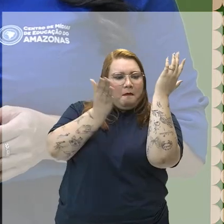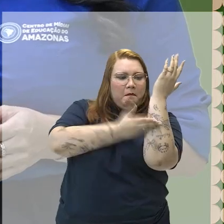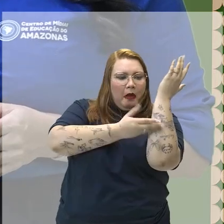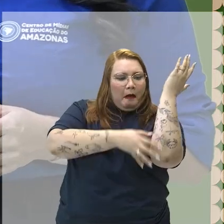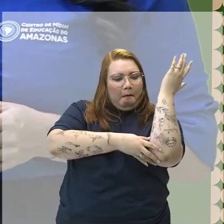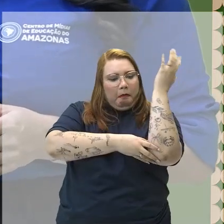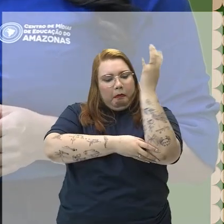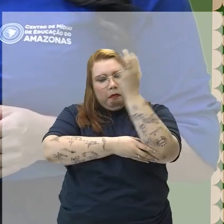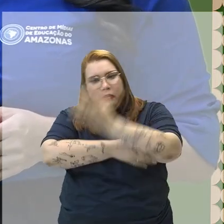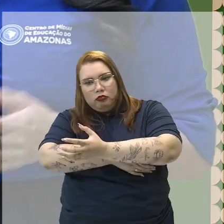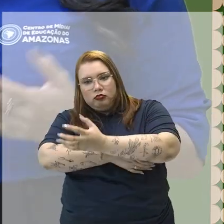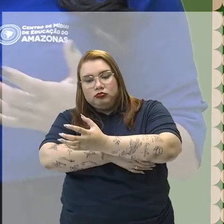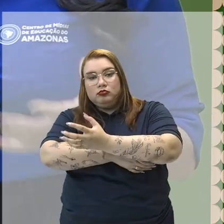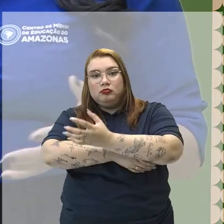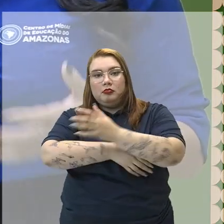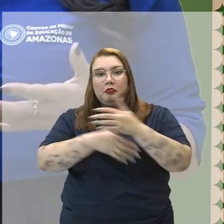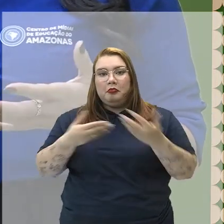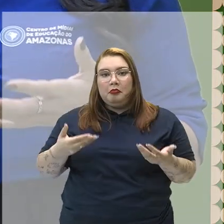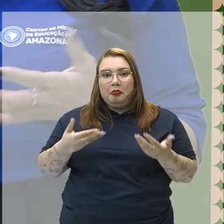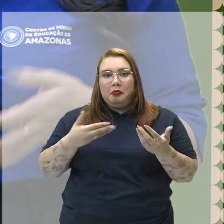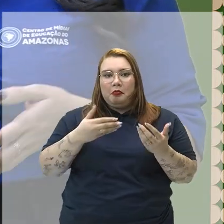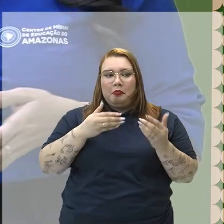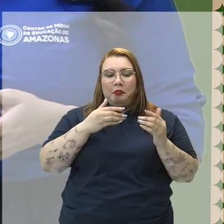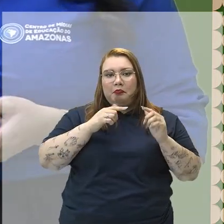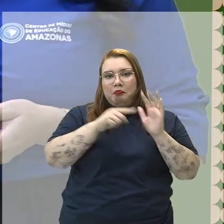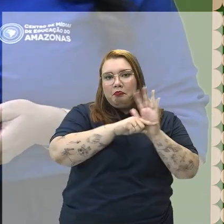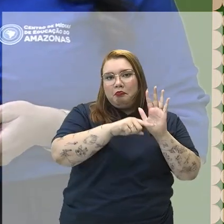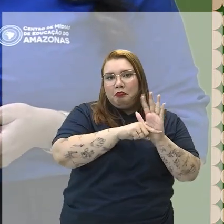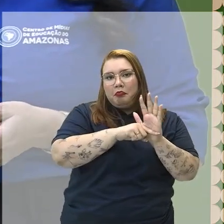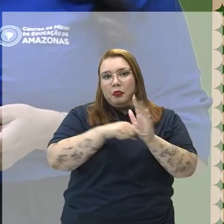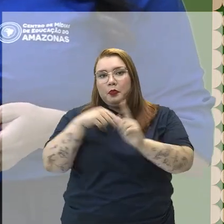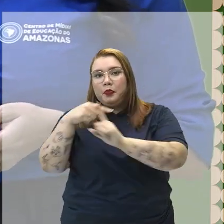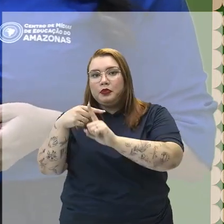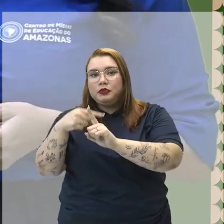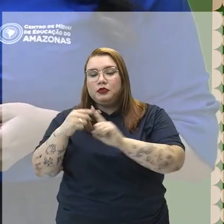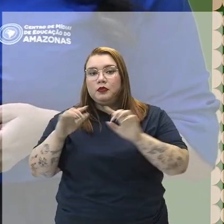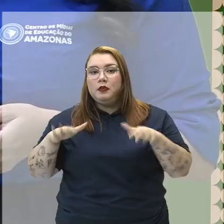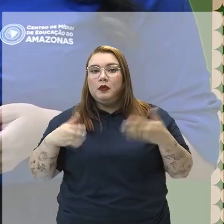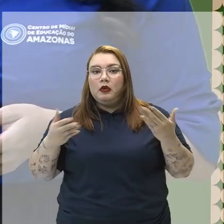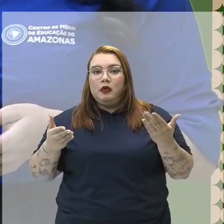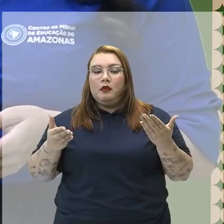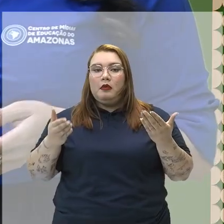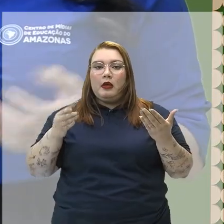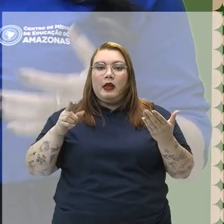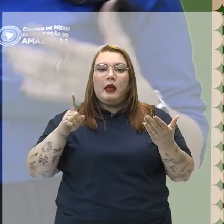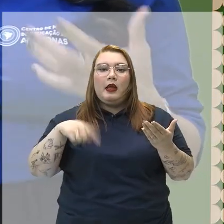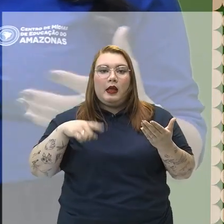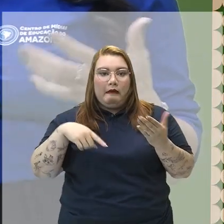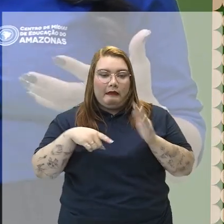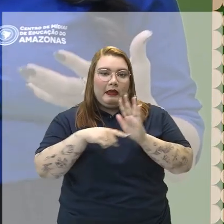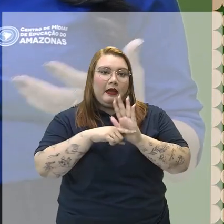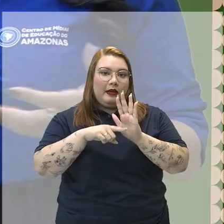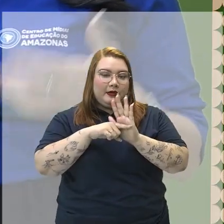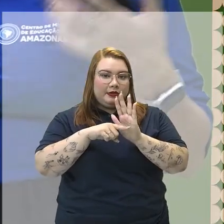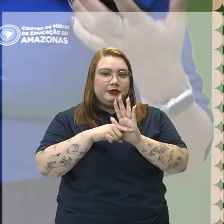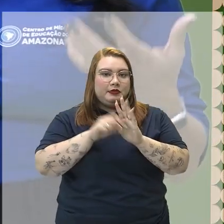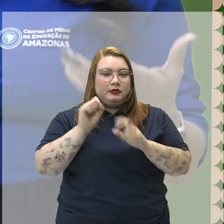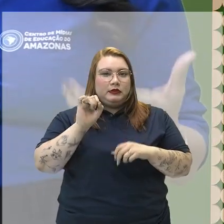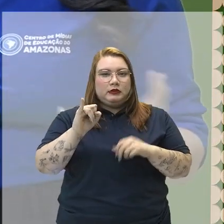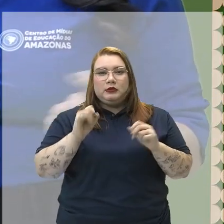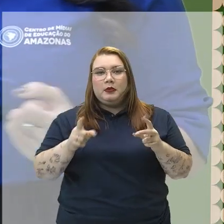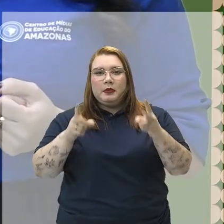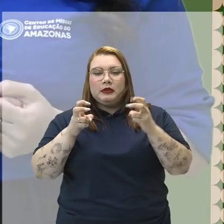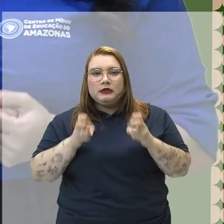árvore. Essa ação, ela vai ser negativa ou vai ser positiva? É uma ação negativa, né? Se a gente for considerar ali